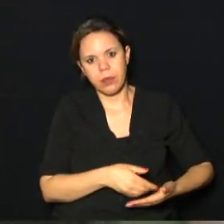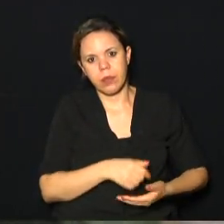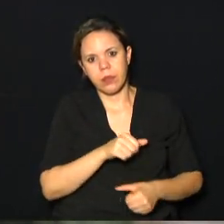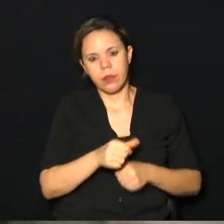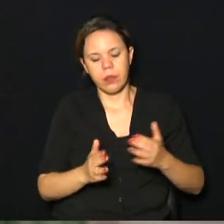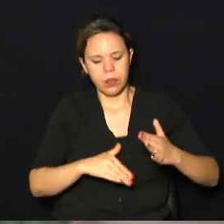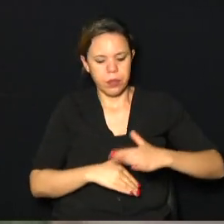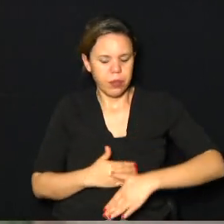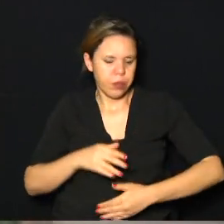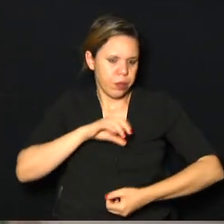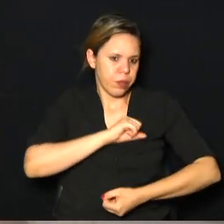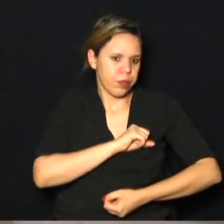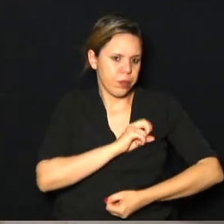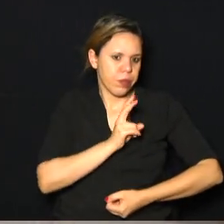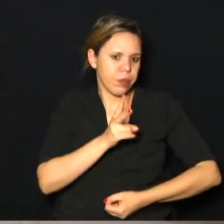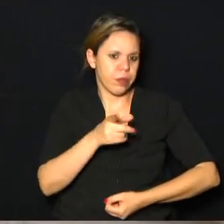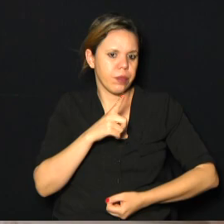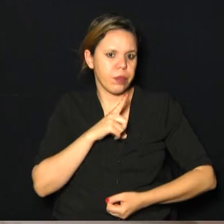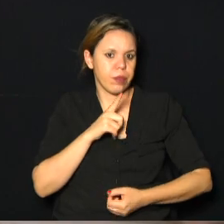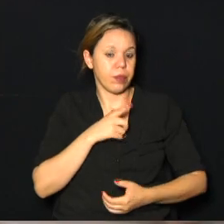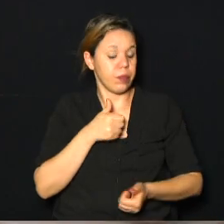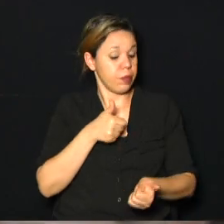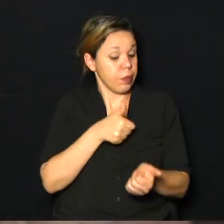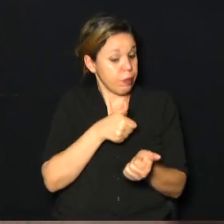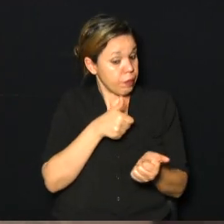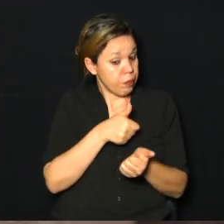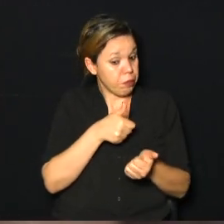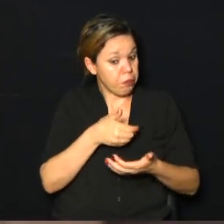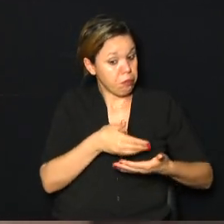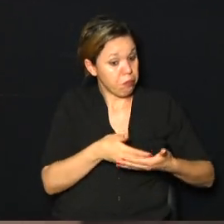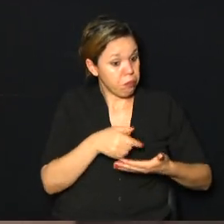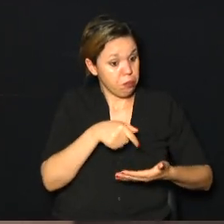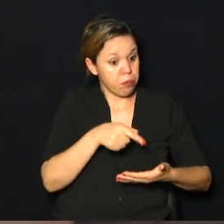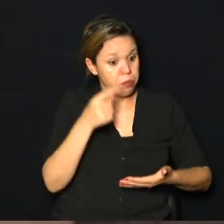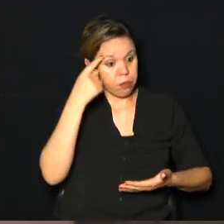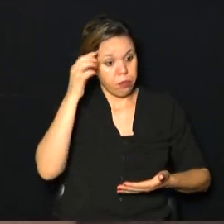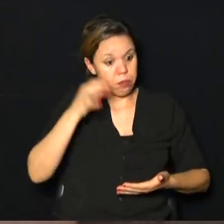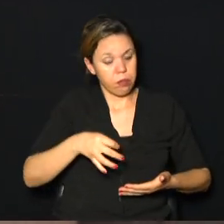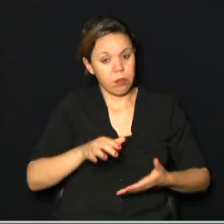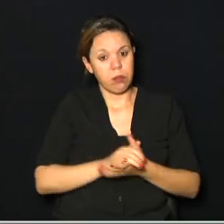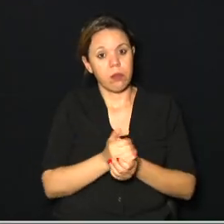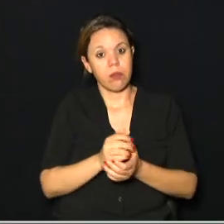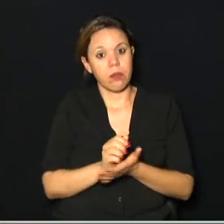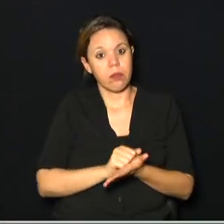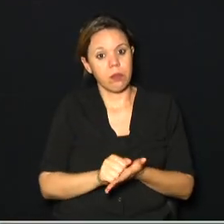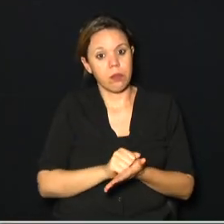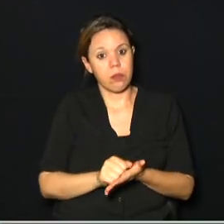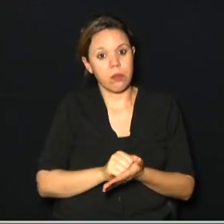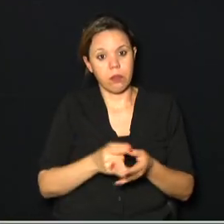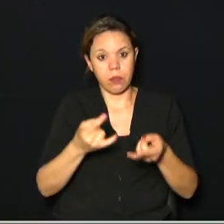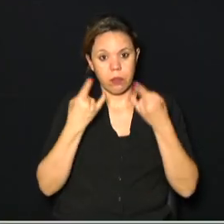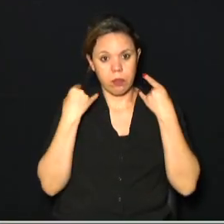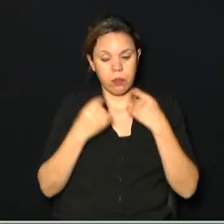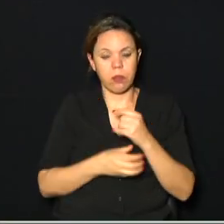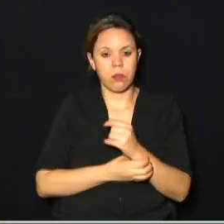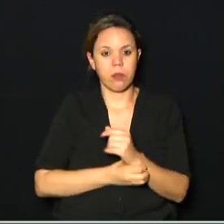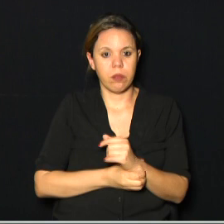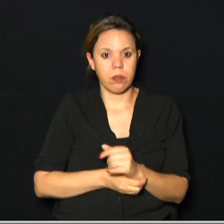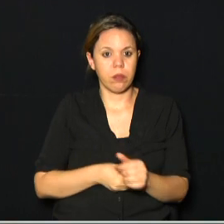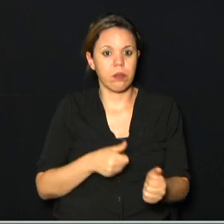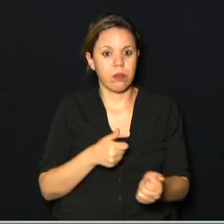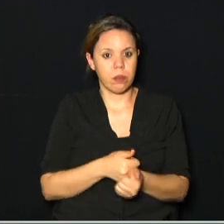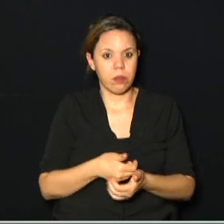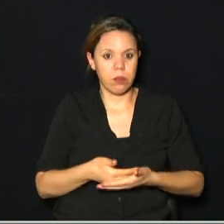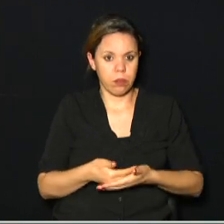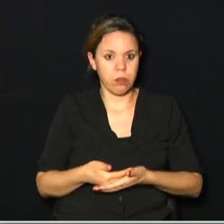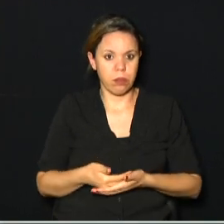uma fralda, amamentar, sempre que você tenha muita proximidade com esse bebê, o ideal é lavar as mãos, colocar a máscara quando você estiver muito